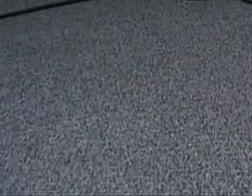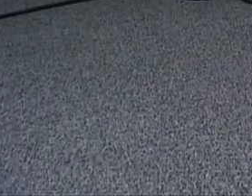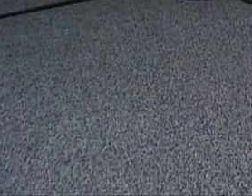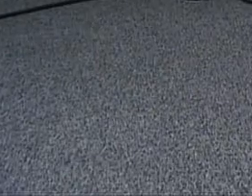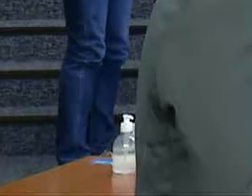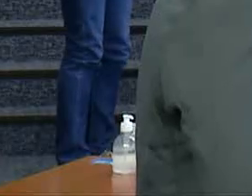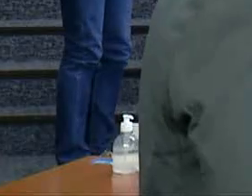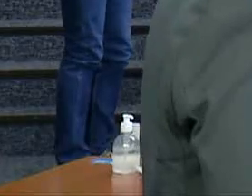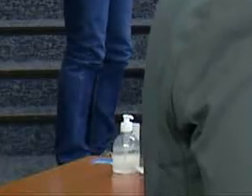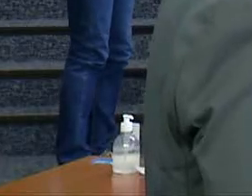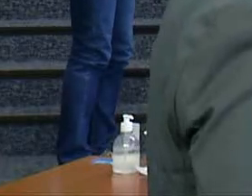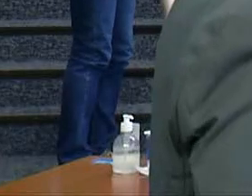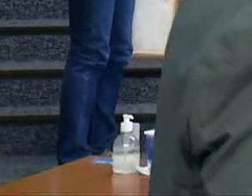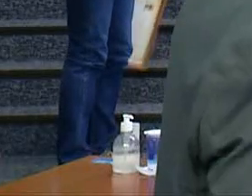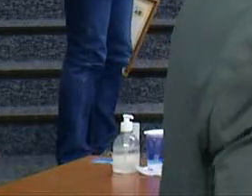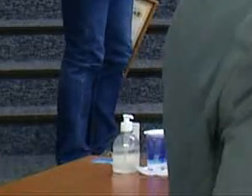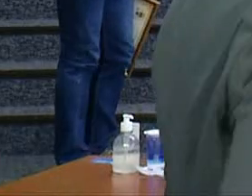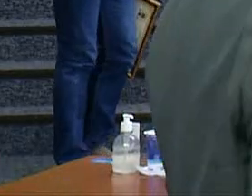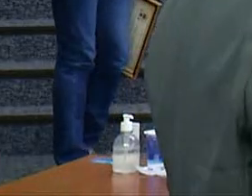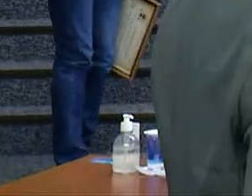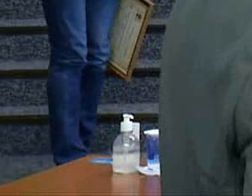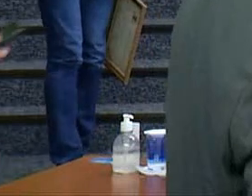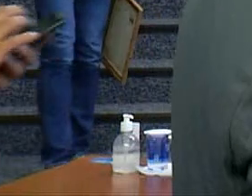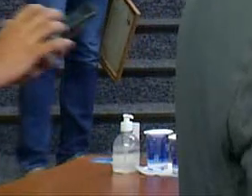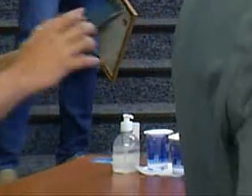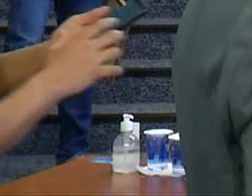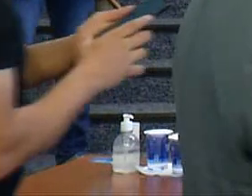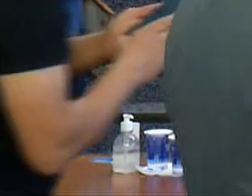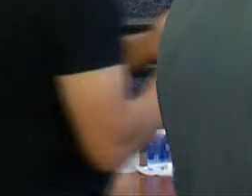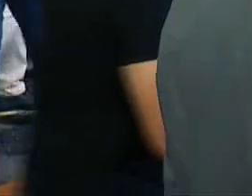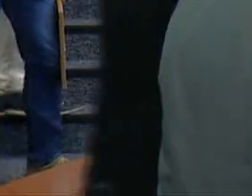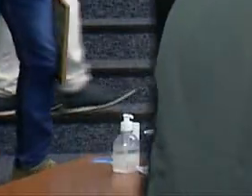os demais vereadores que quiserem, por favor, podem vir à frente.